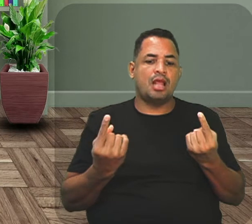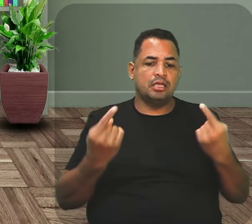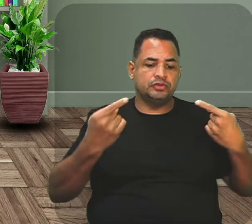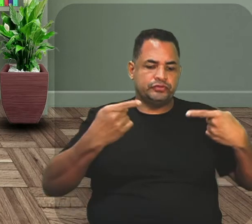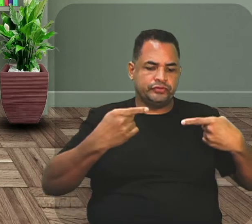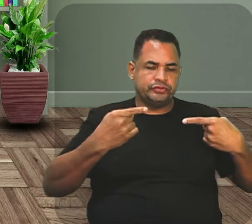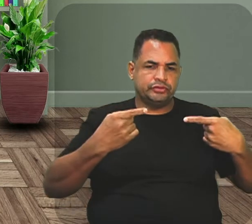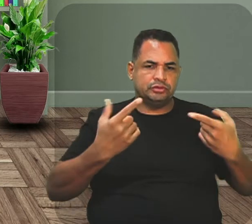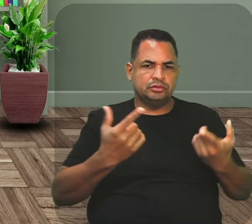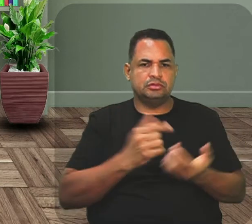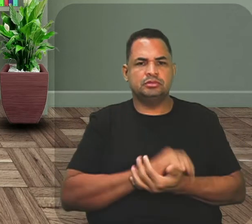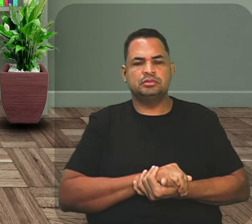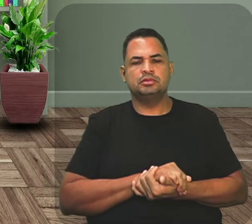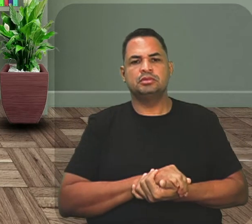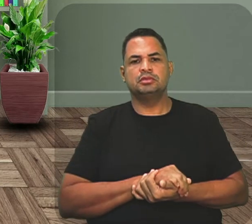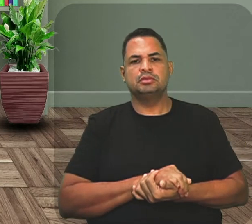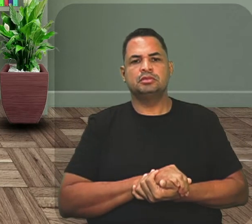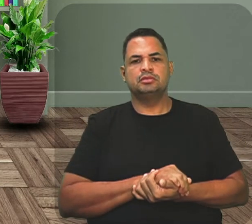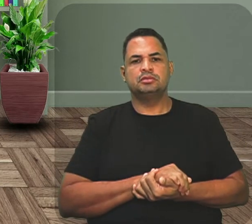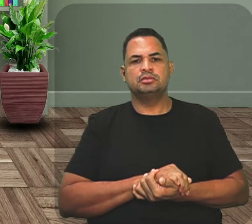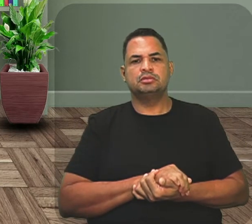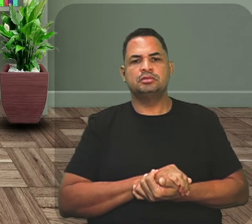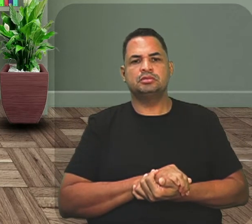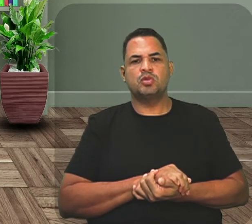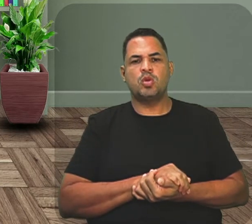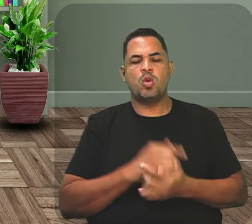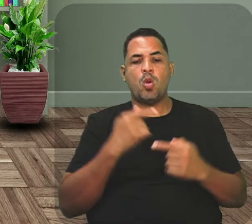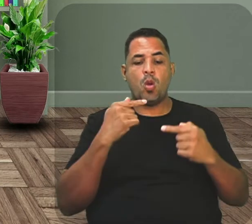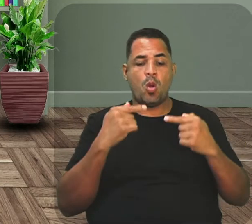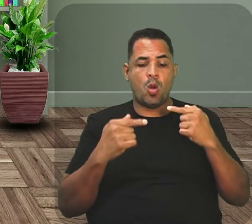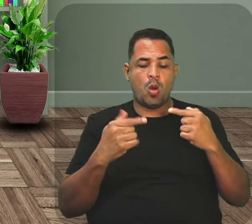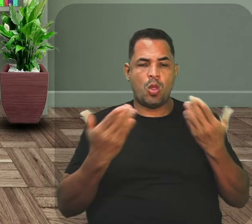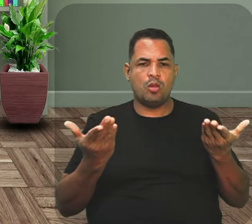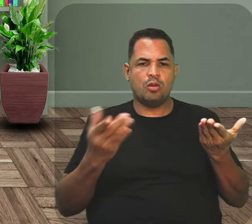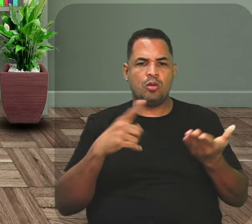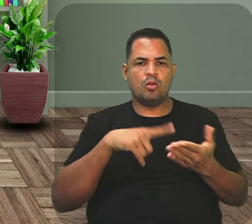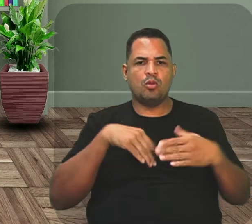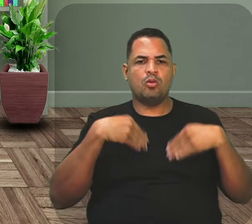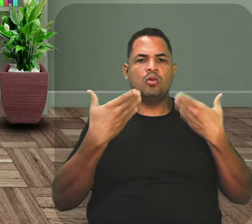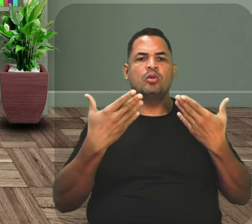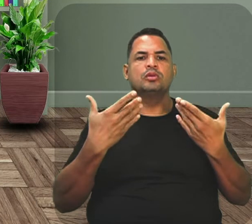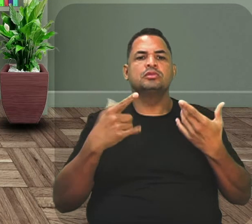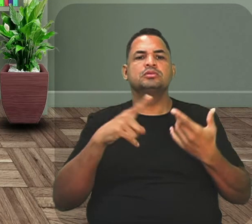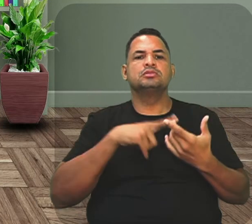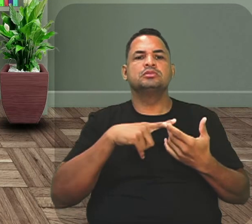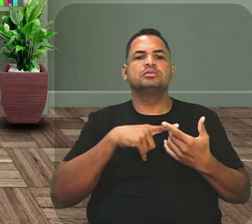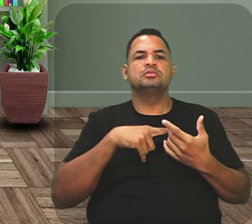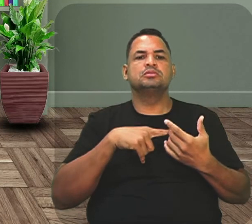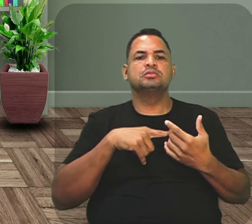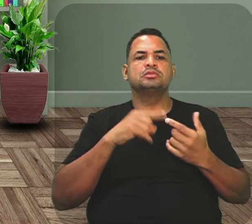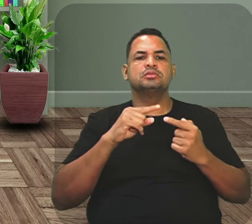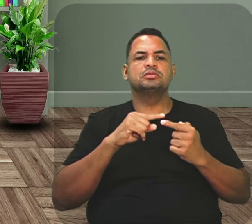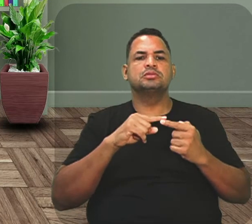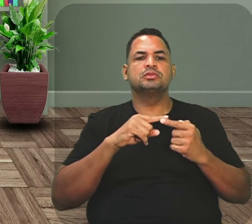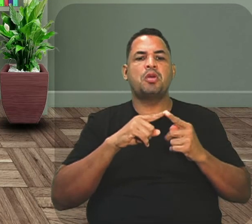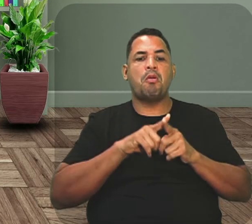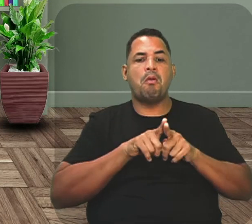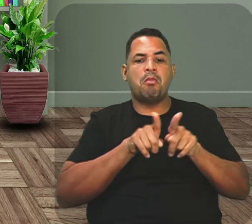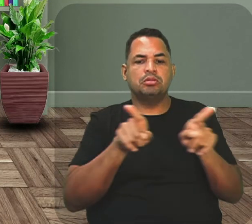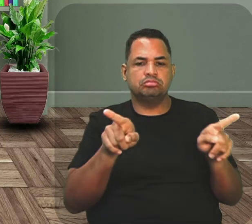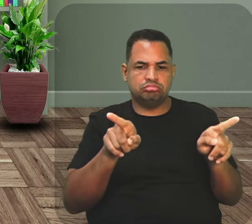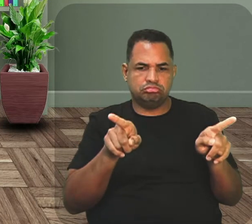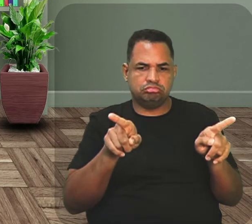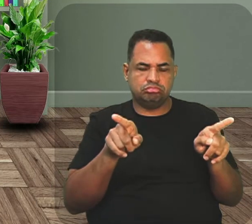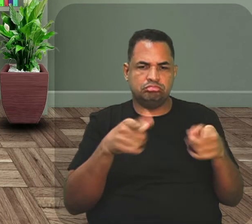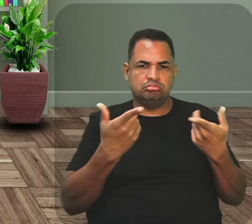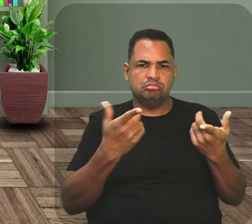adversidade aí dentro, ok? Então, quando é que eu tenho que usar mas em sentido de oposição? Aí,